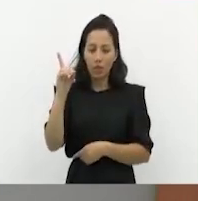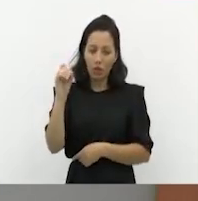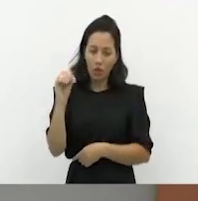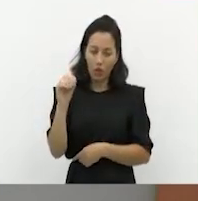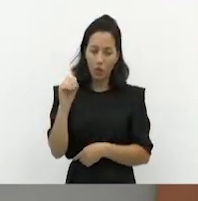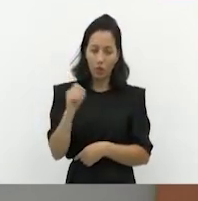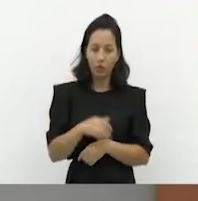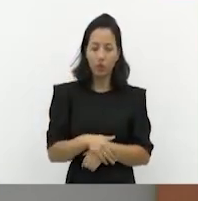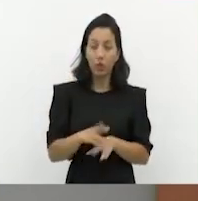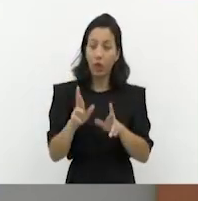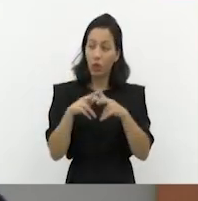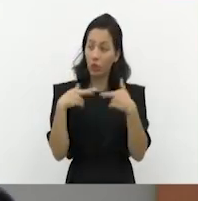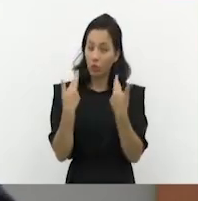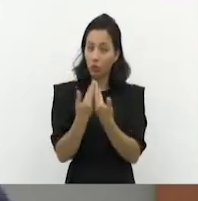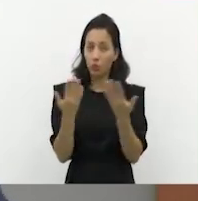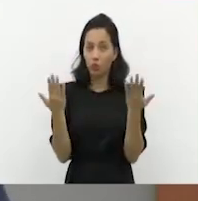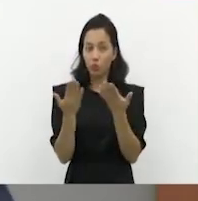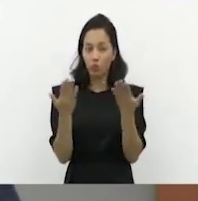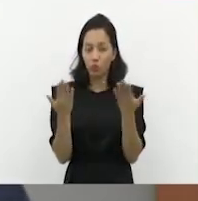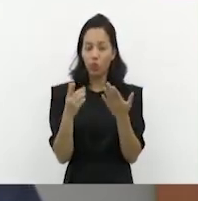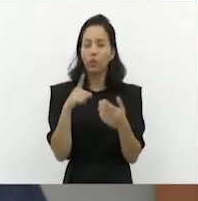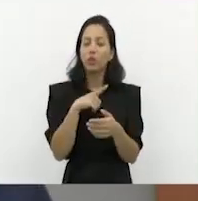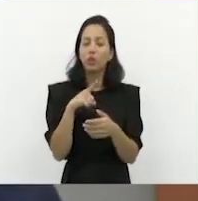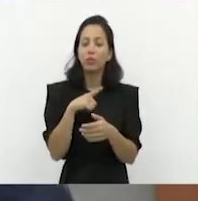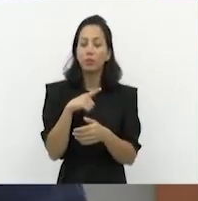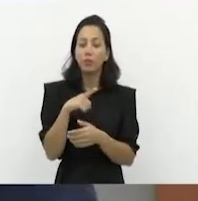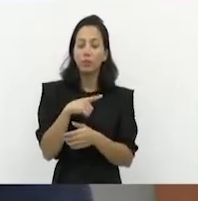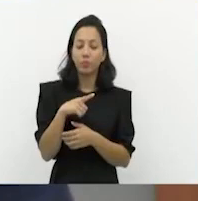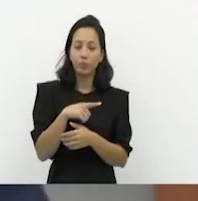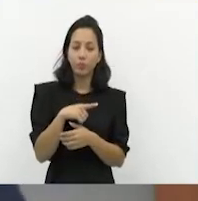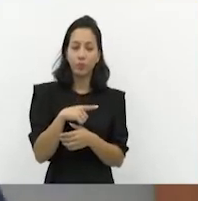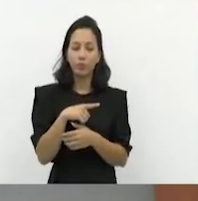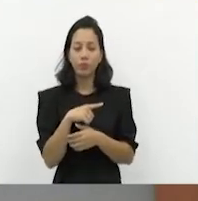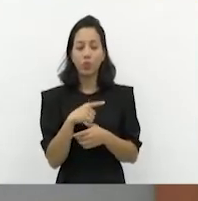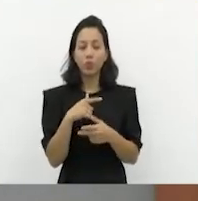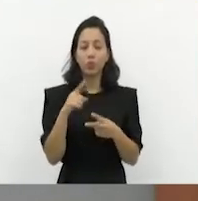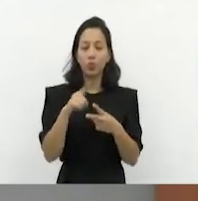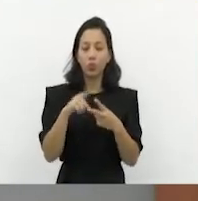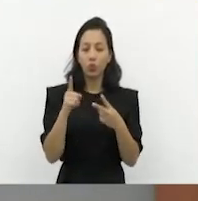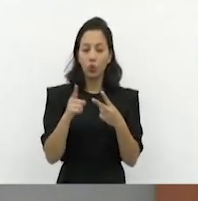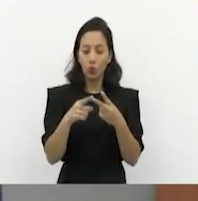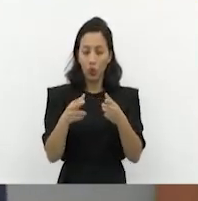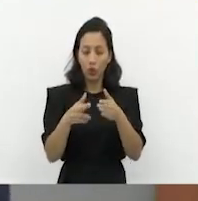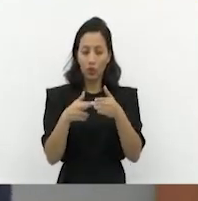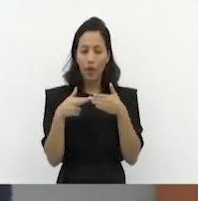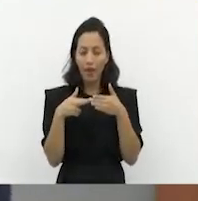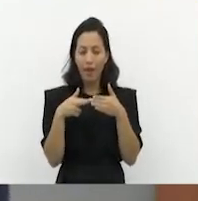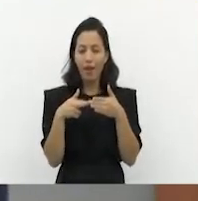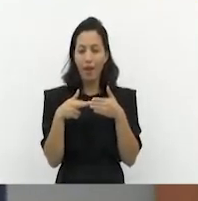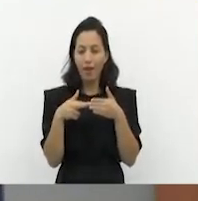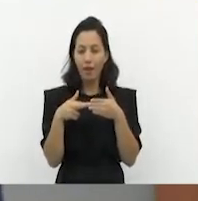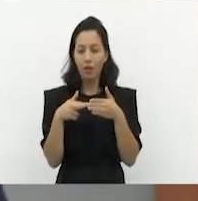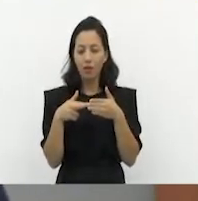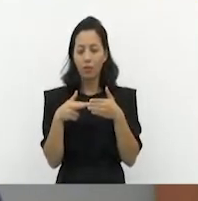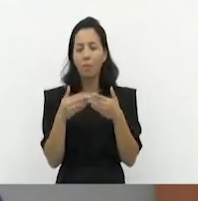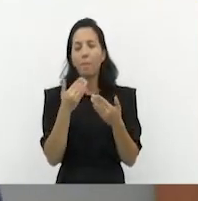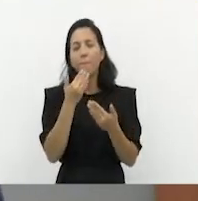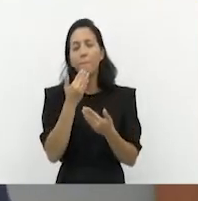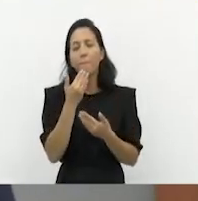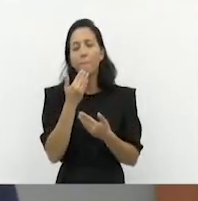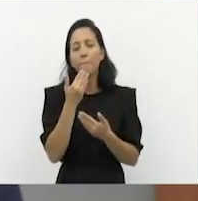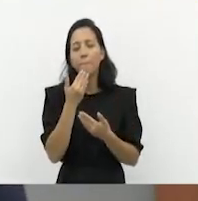Na sessão de hoje, senhor presidente, eu tenho dois requerimentos de convocação